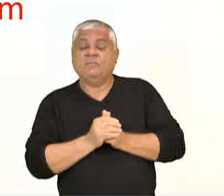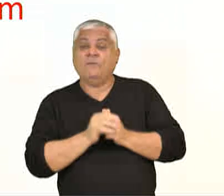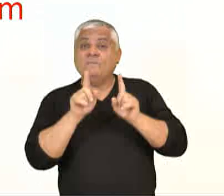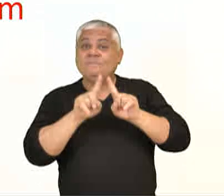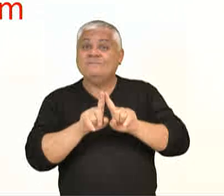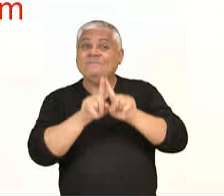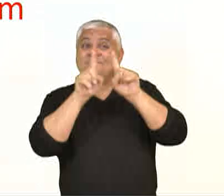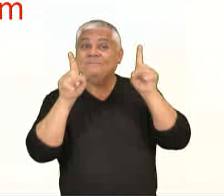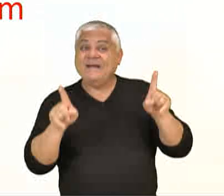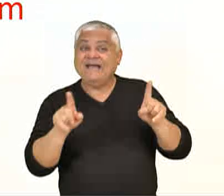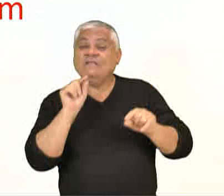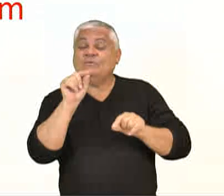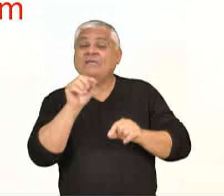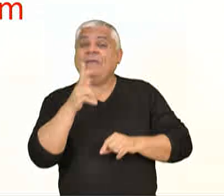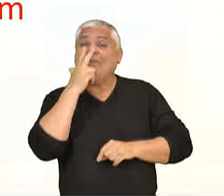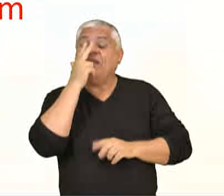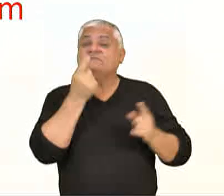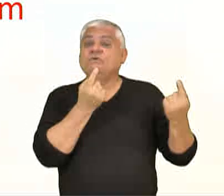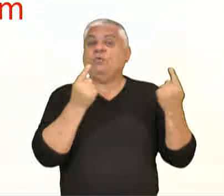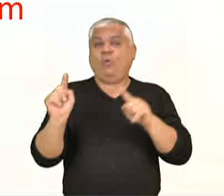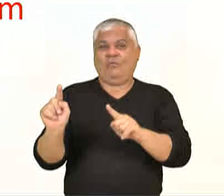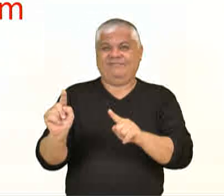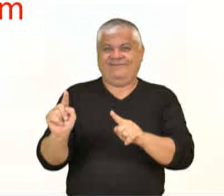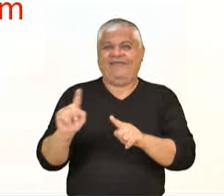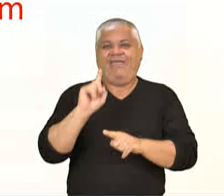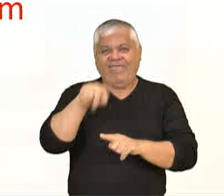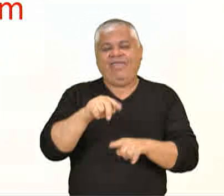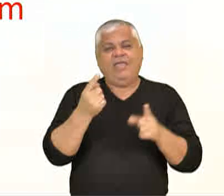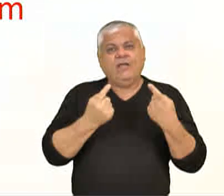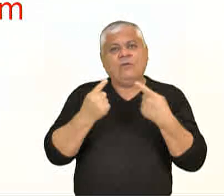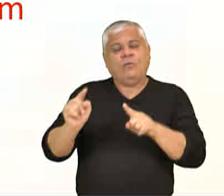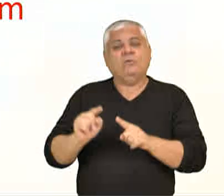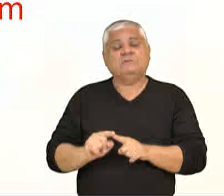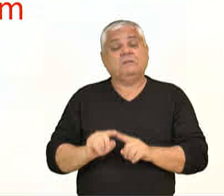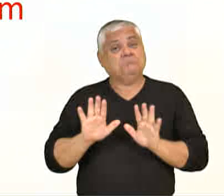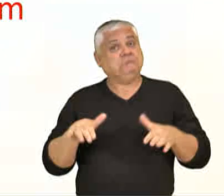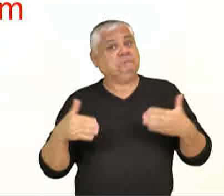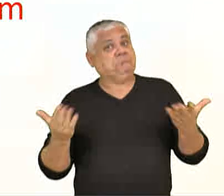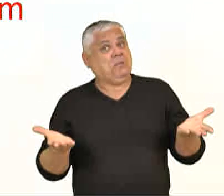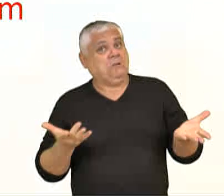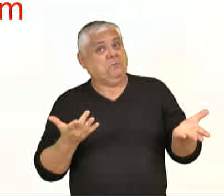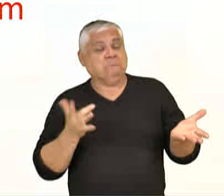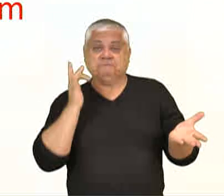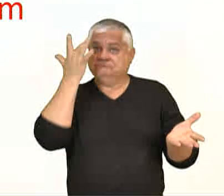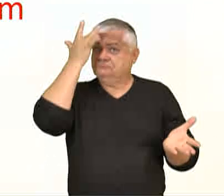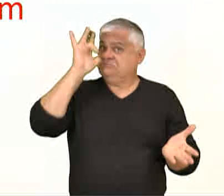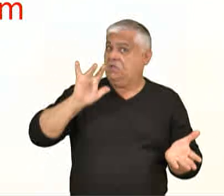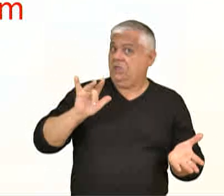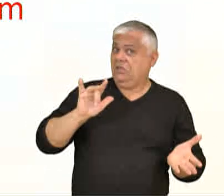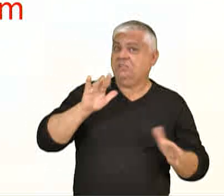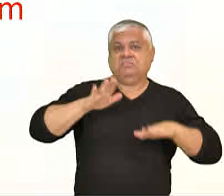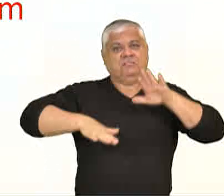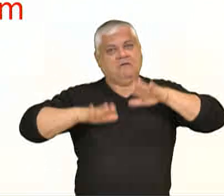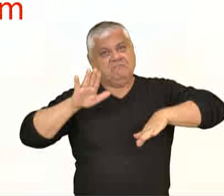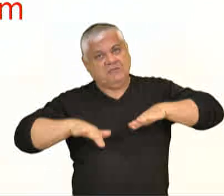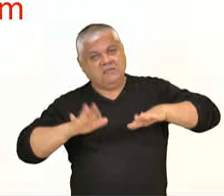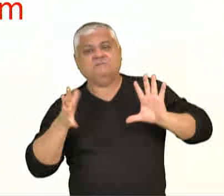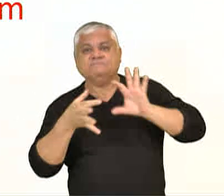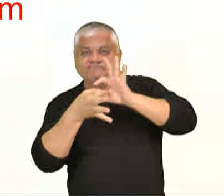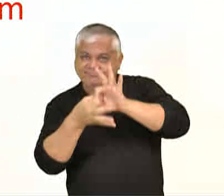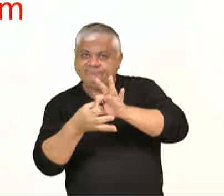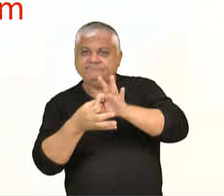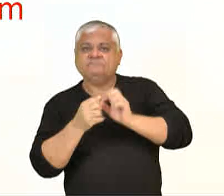mas instaura uma oposição. É sinônimo de entretanto, porém, contudo. Isoladamente, o